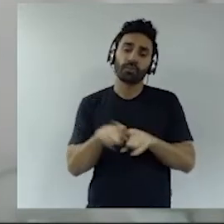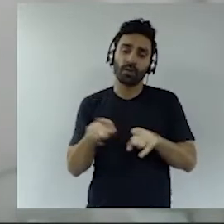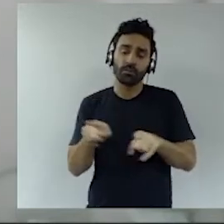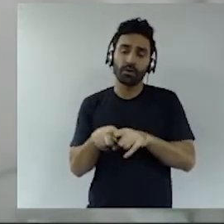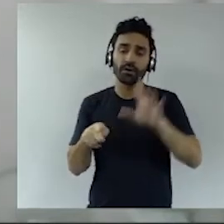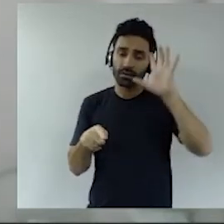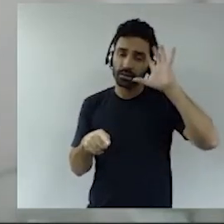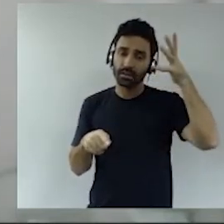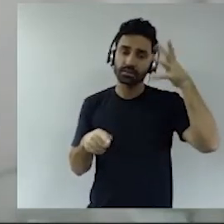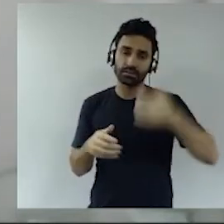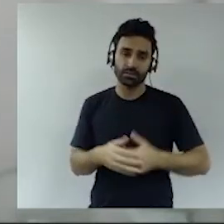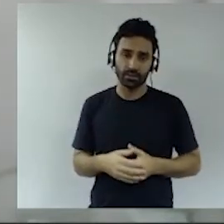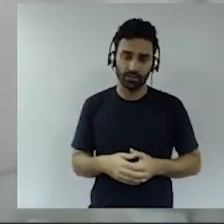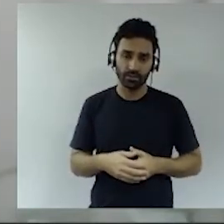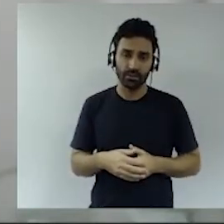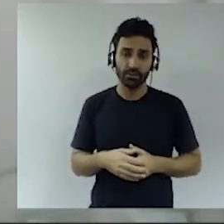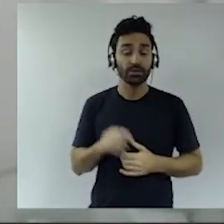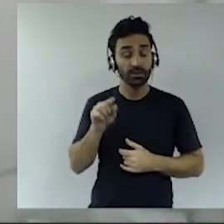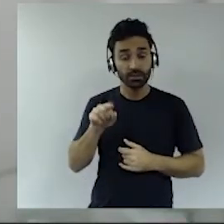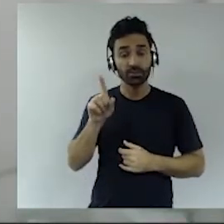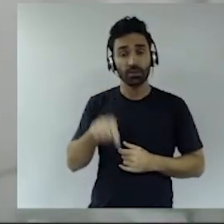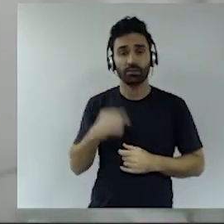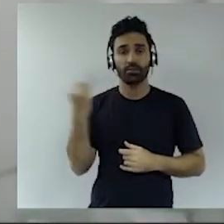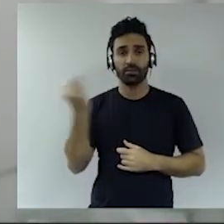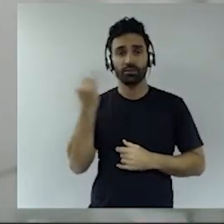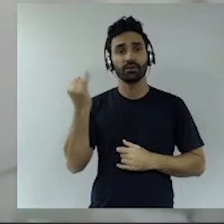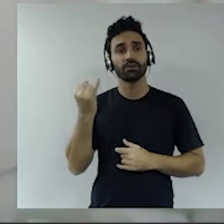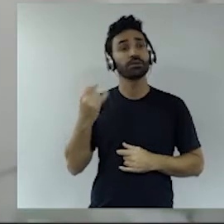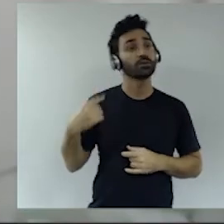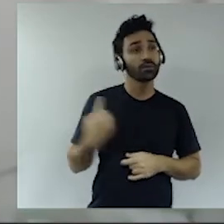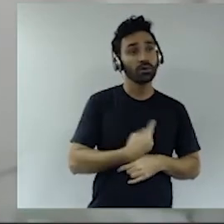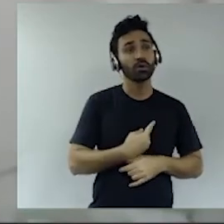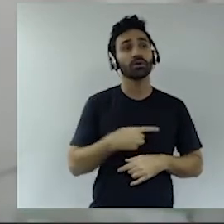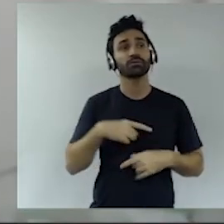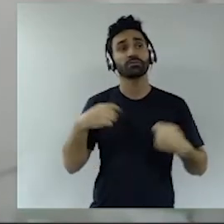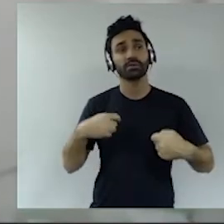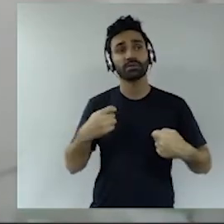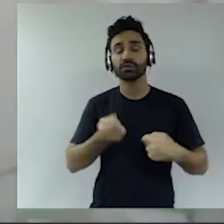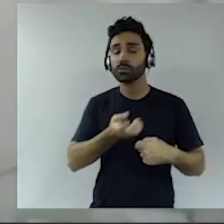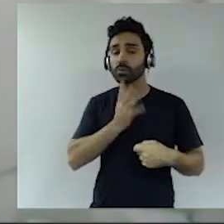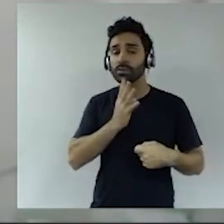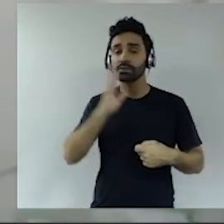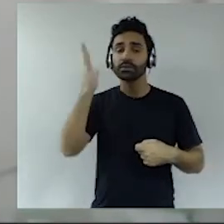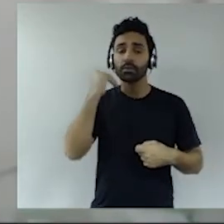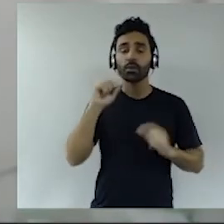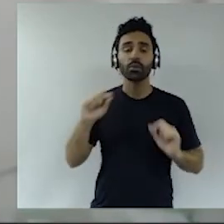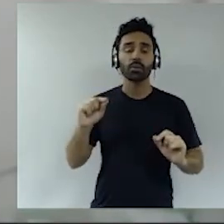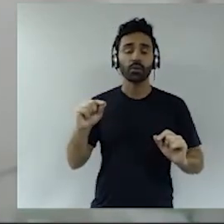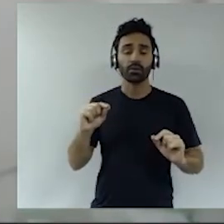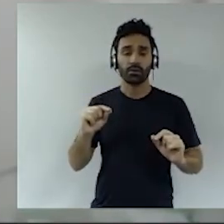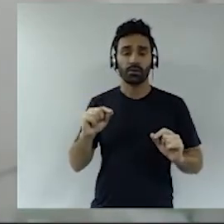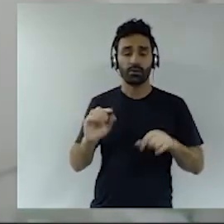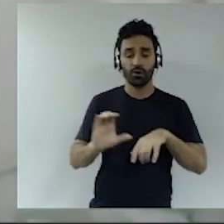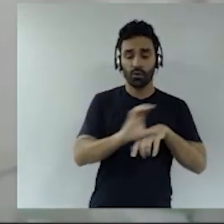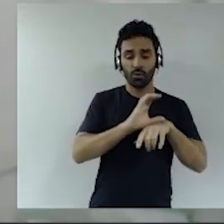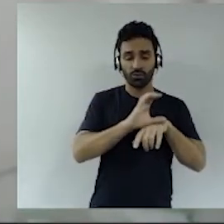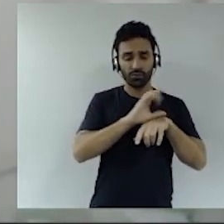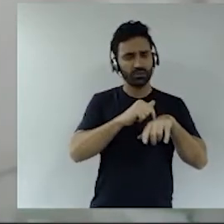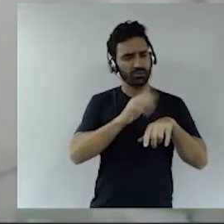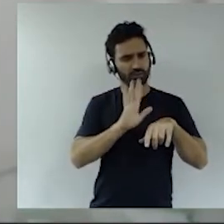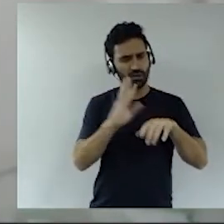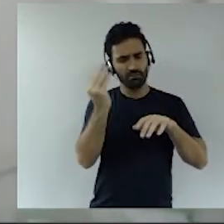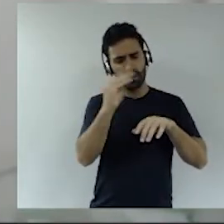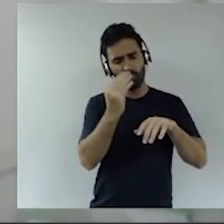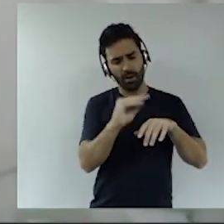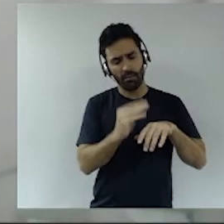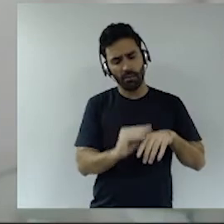arbitragem, porque isso é importante para que tenhamos a ideia de que as promessas constitucionais efetivadas